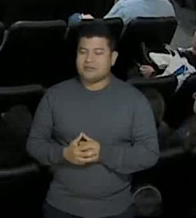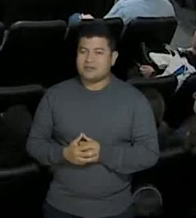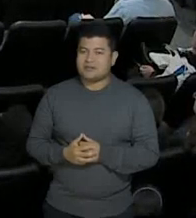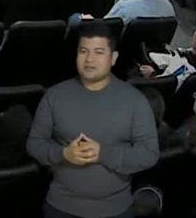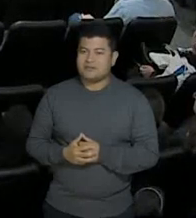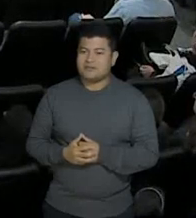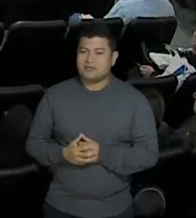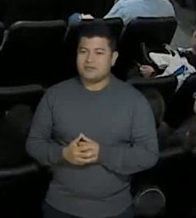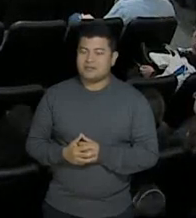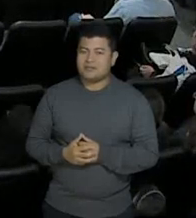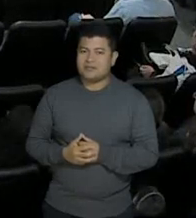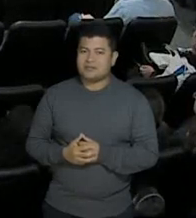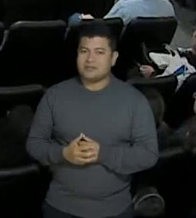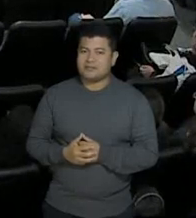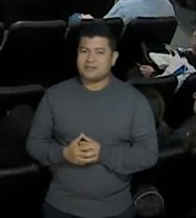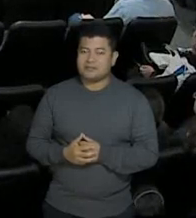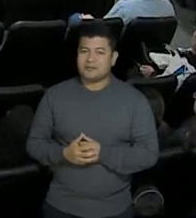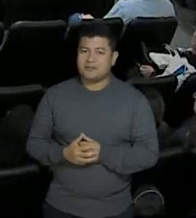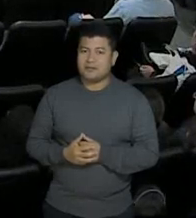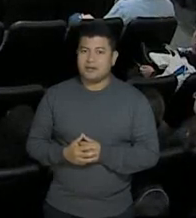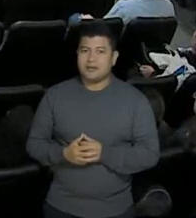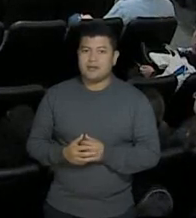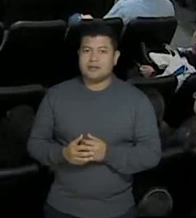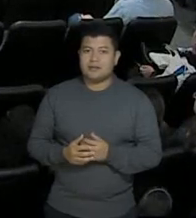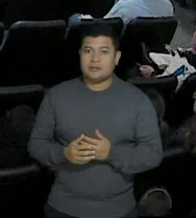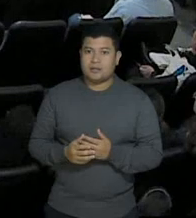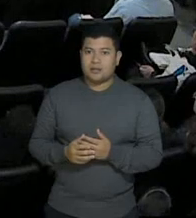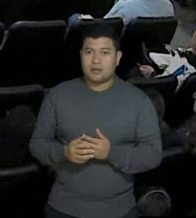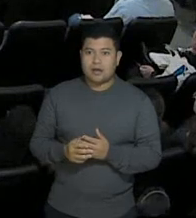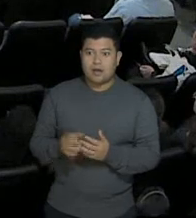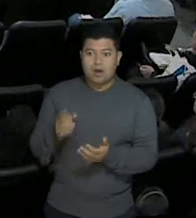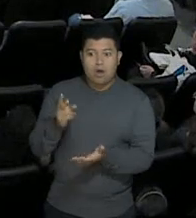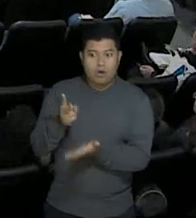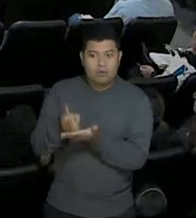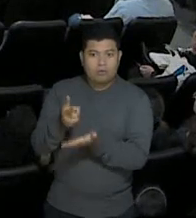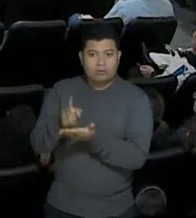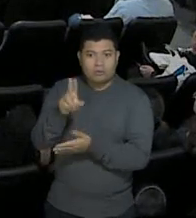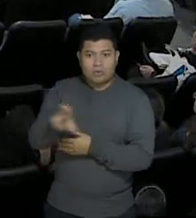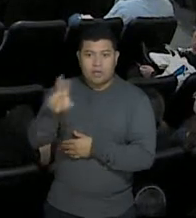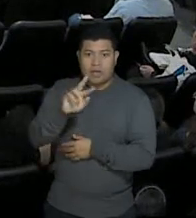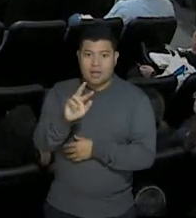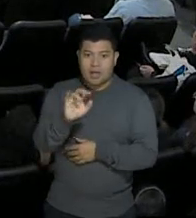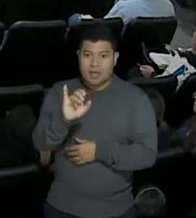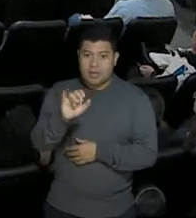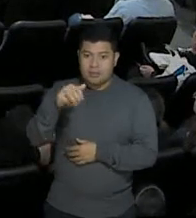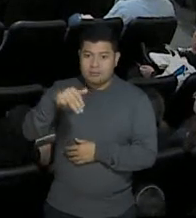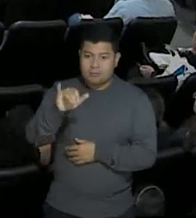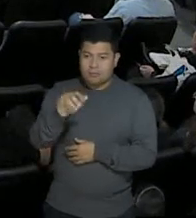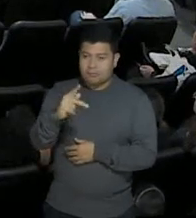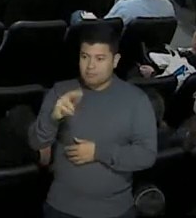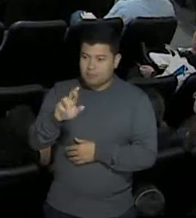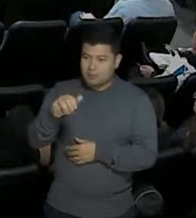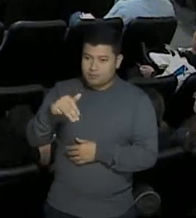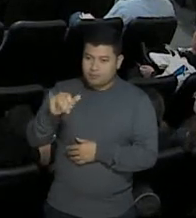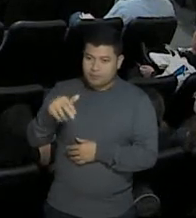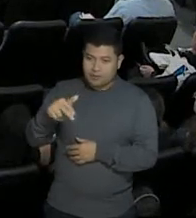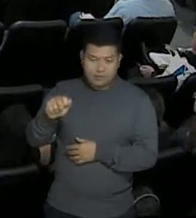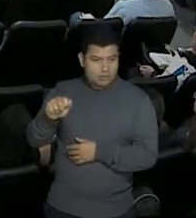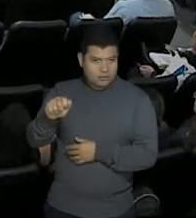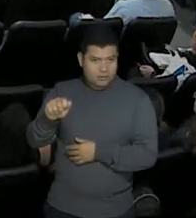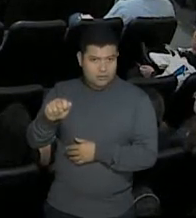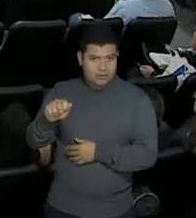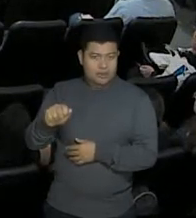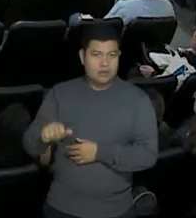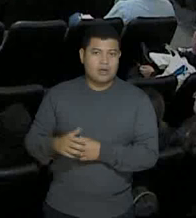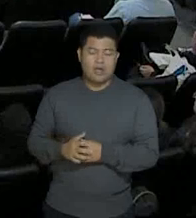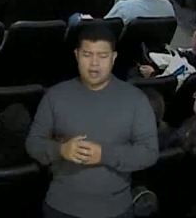A imipramina, ela está sendo usada ainda, né? Quem? Imipramina. É usada, mas eu vou falar, imipramina